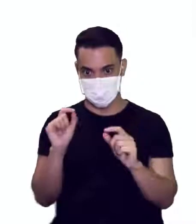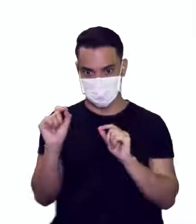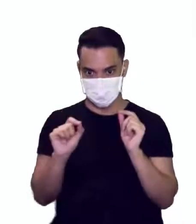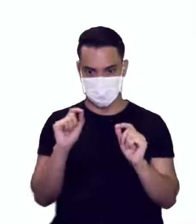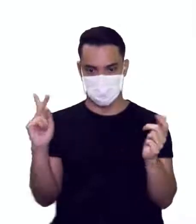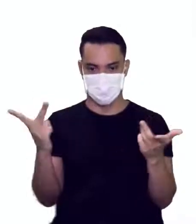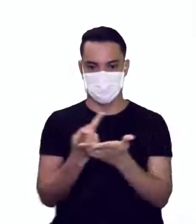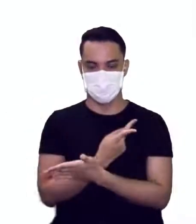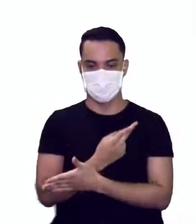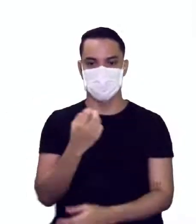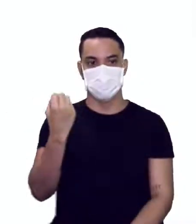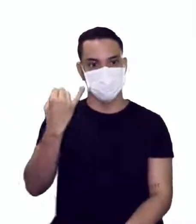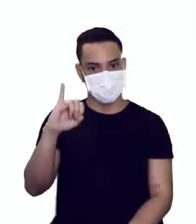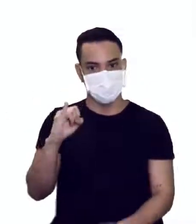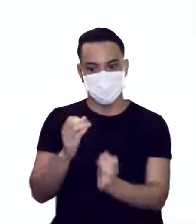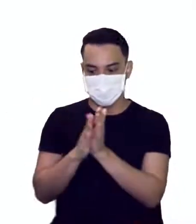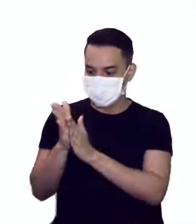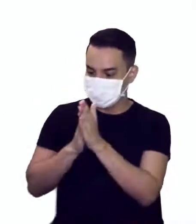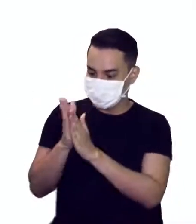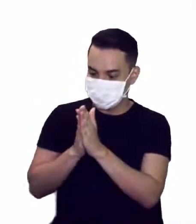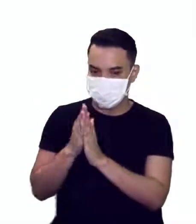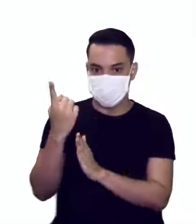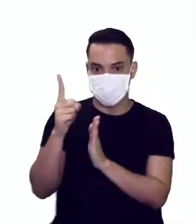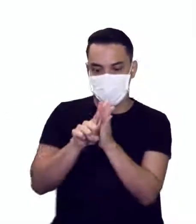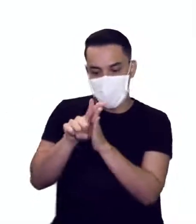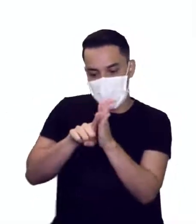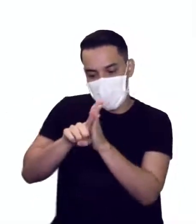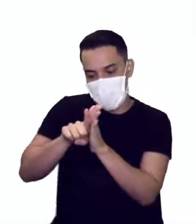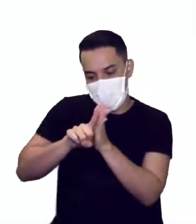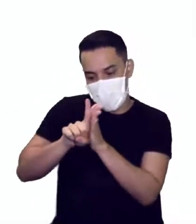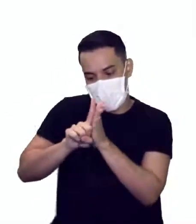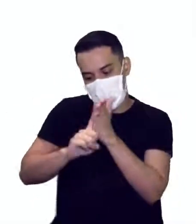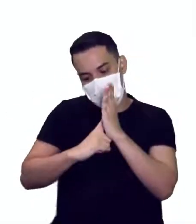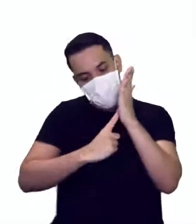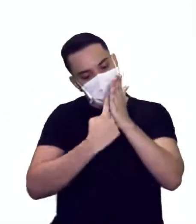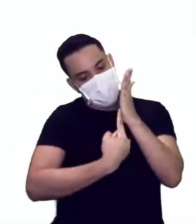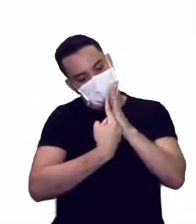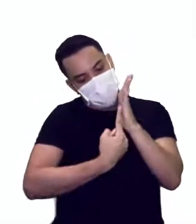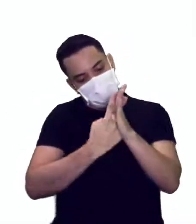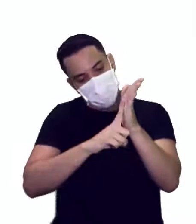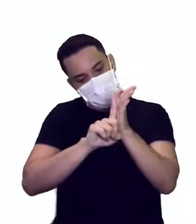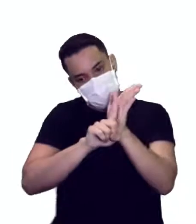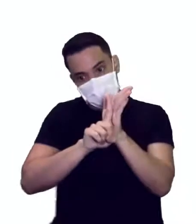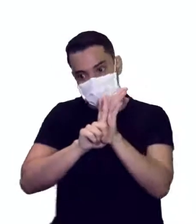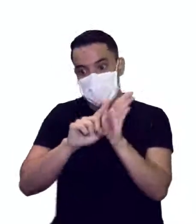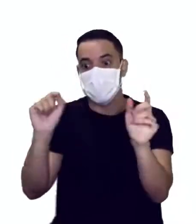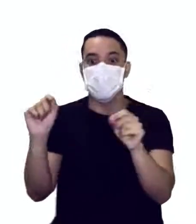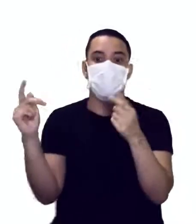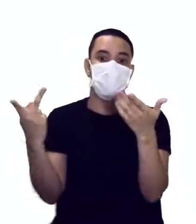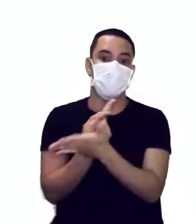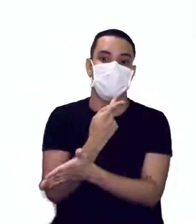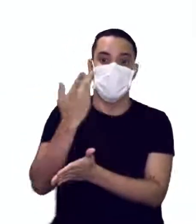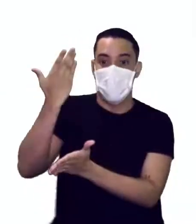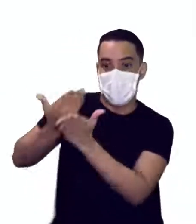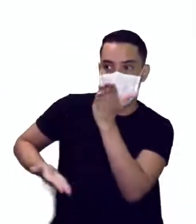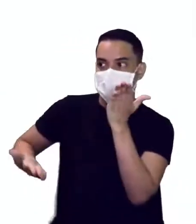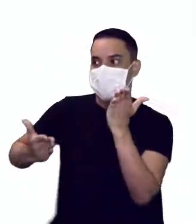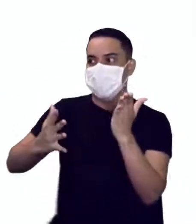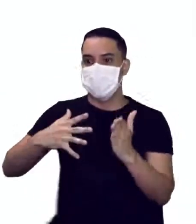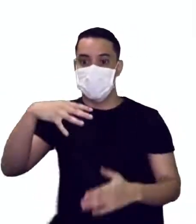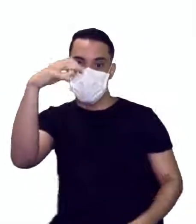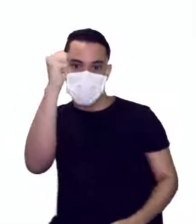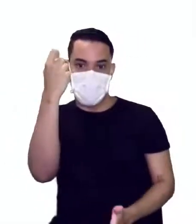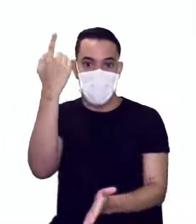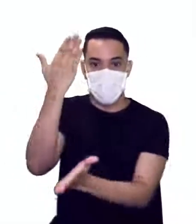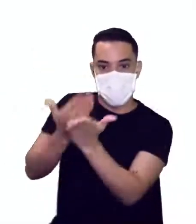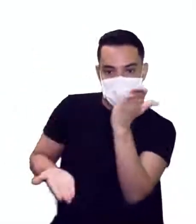ó, quando você atrita, um fica com mais facilidade de ganhar os elétrons e o outro logo de perder. Então,